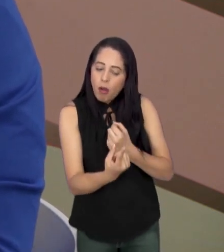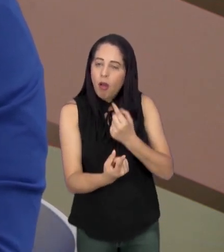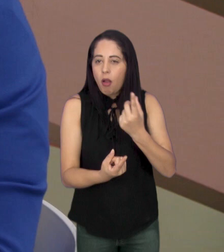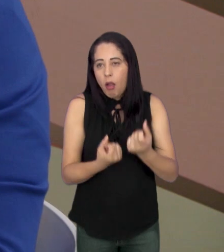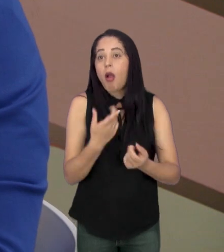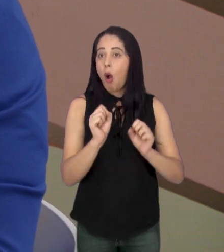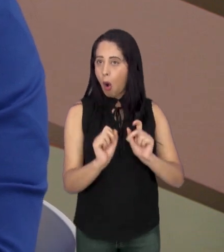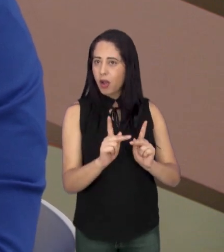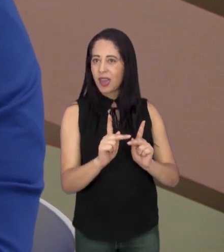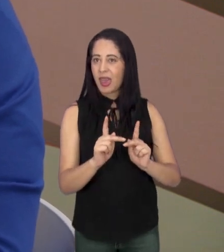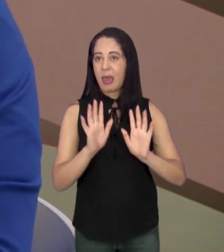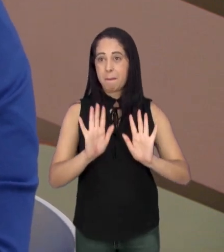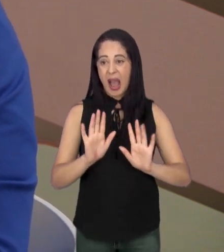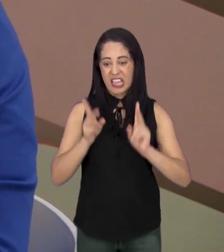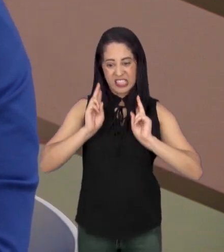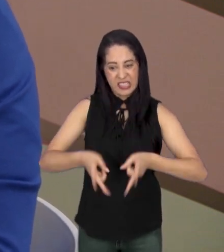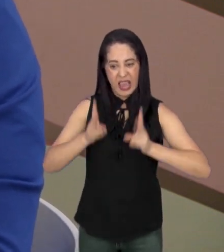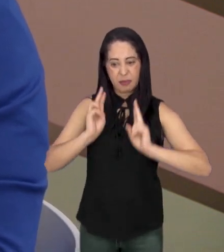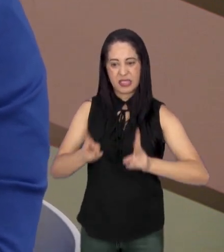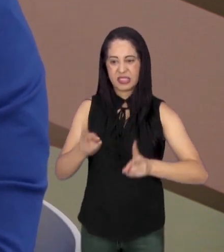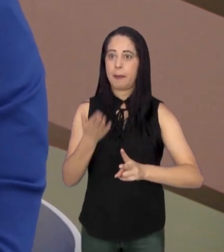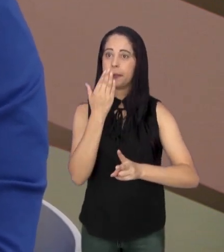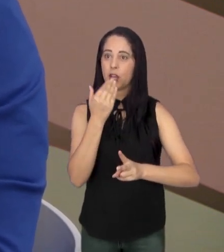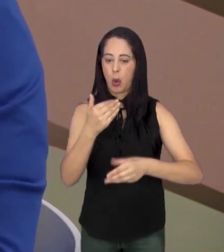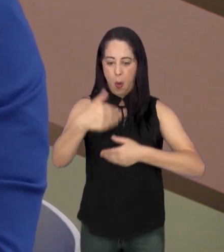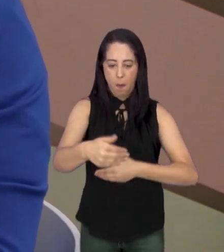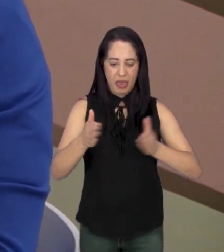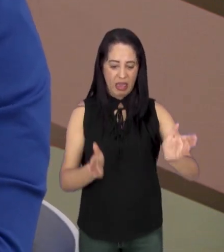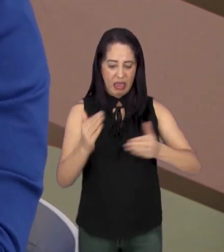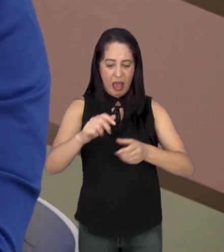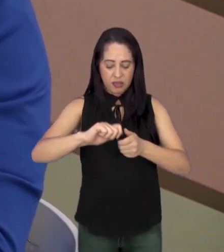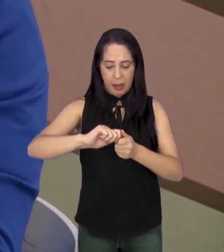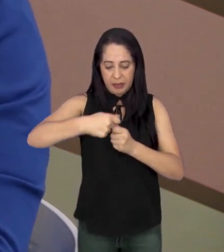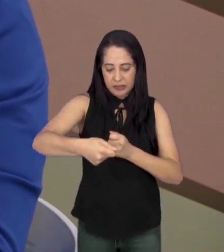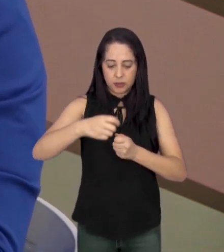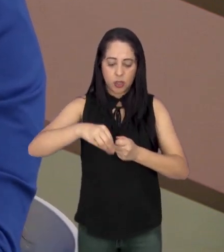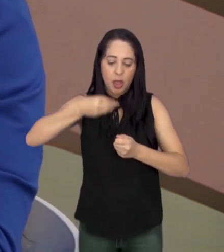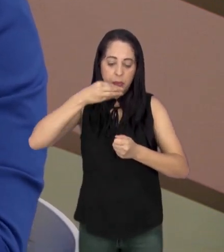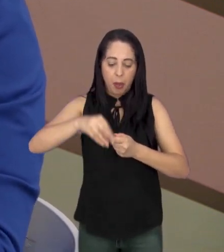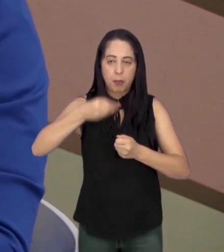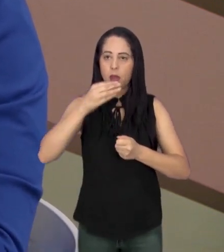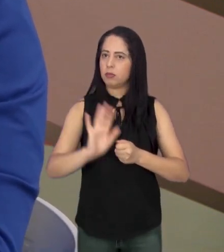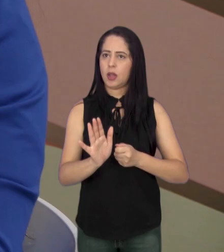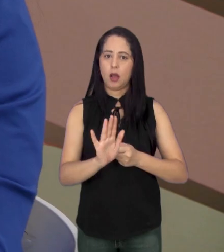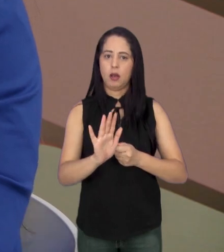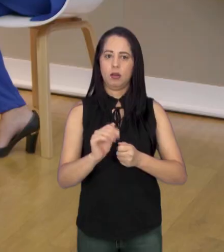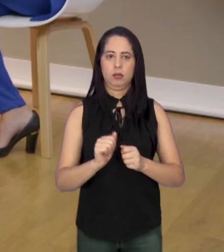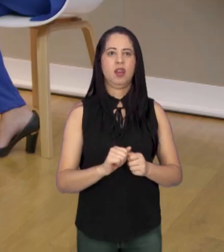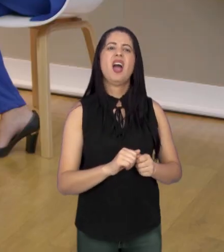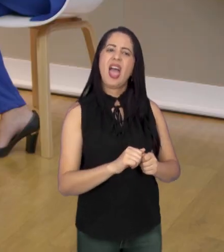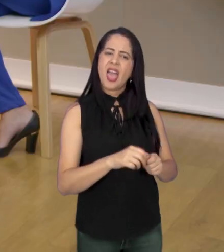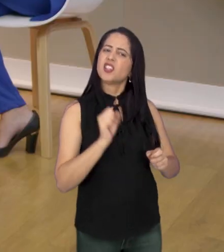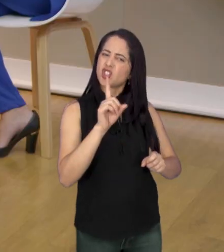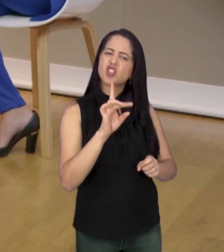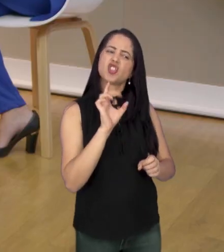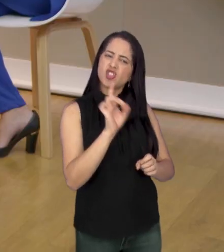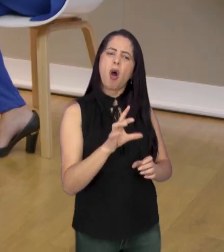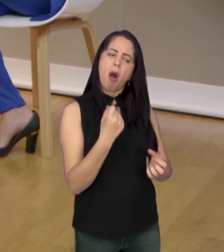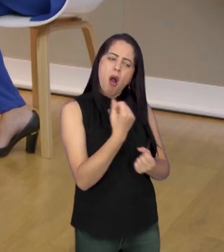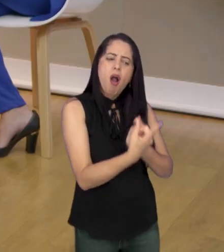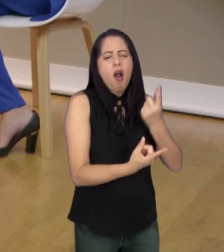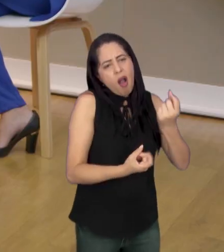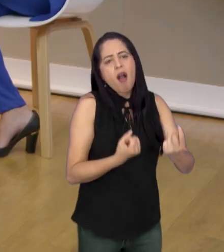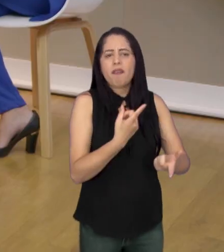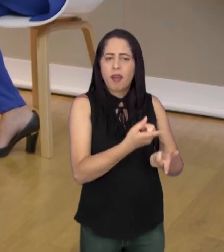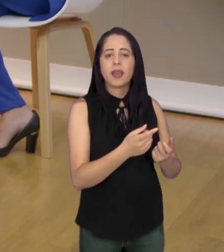um alimento constante, entende? Todo dia eu tenho que comer aquele alimento, abrir o pacotinho, leva na bolsinha o pacotinho. Uma exceção, né? Exatamente. Pode ser uma